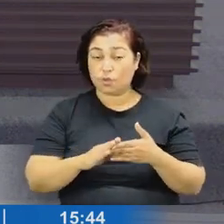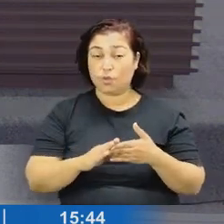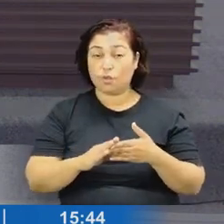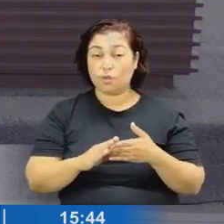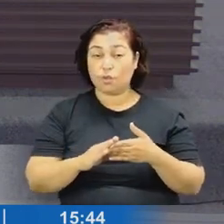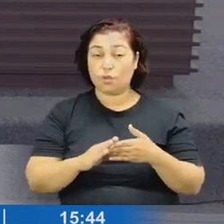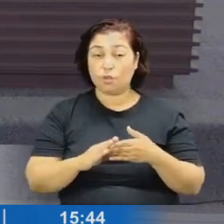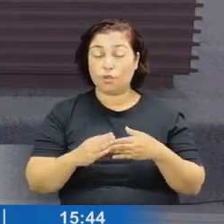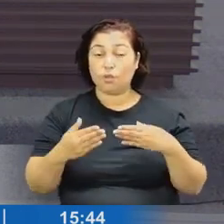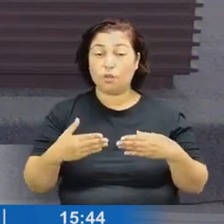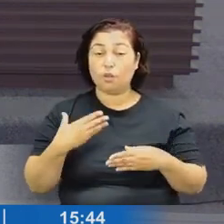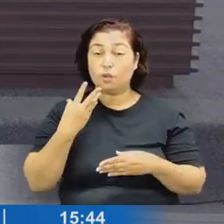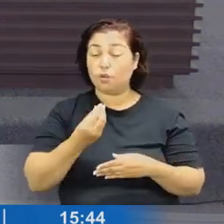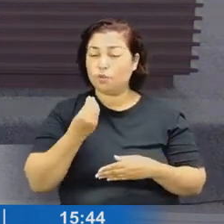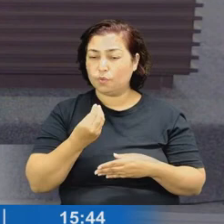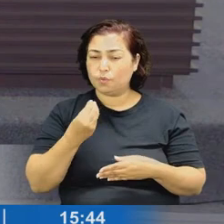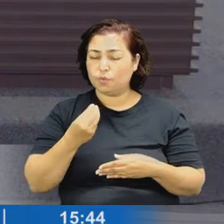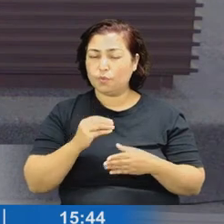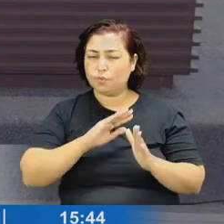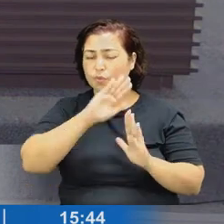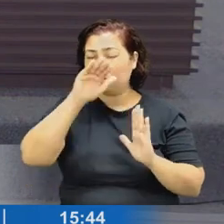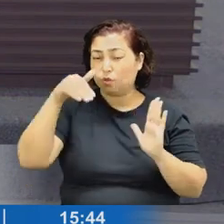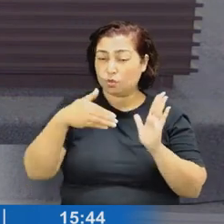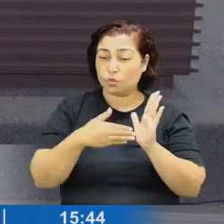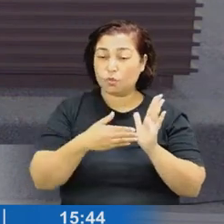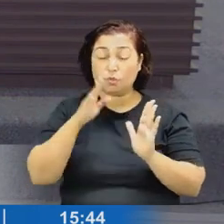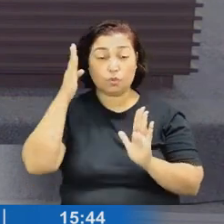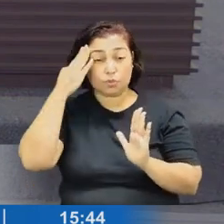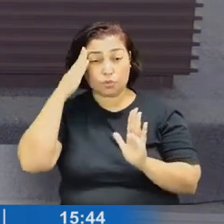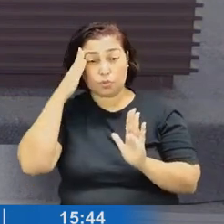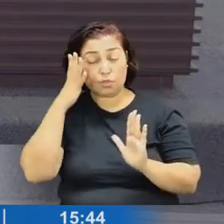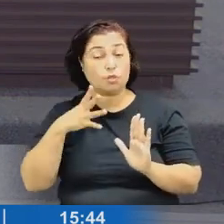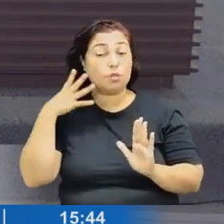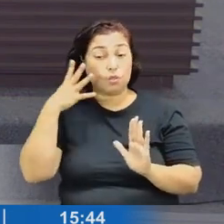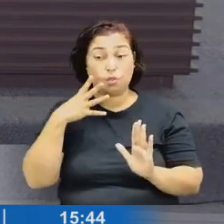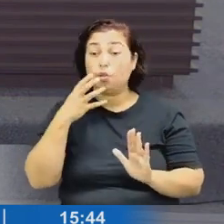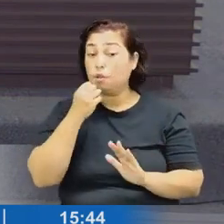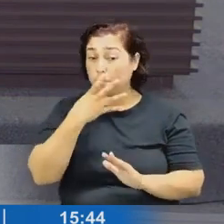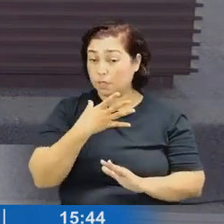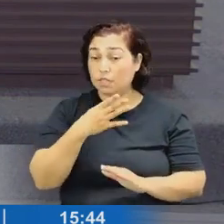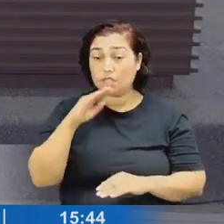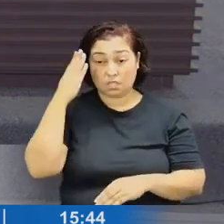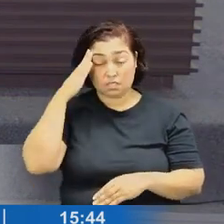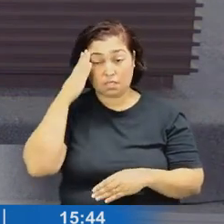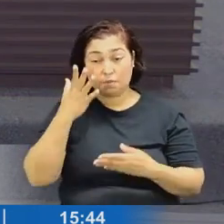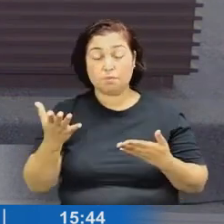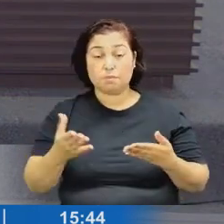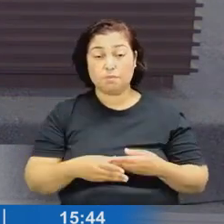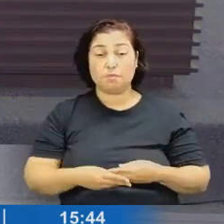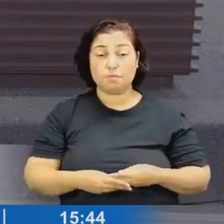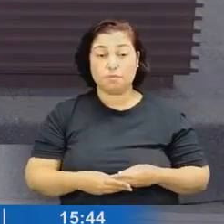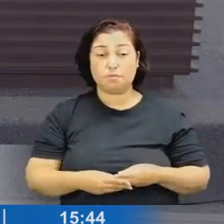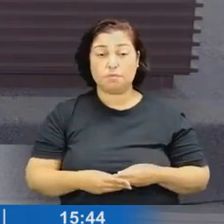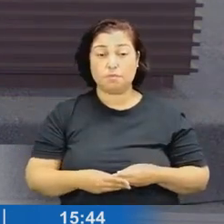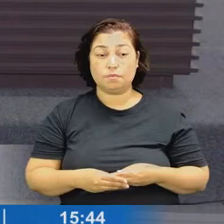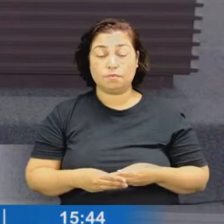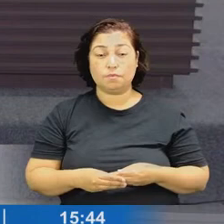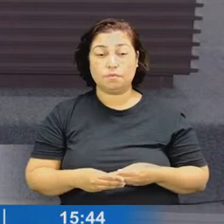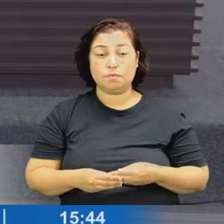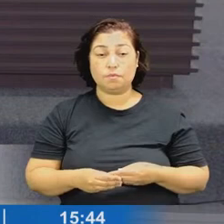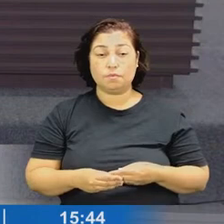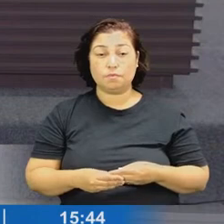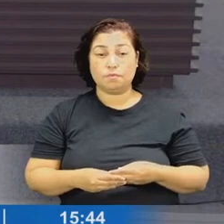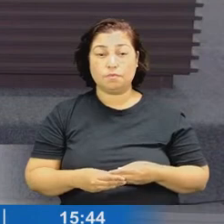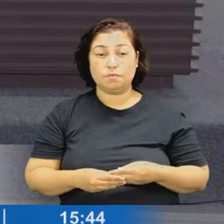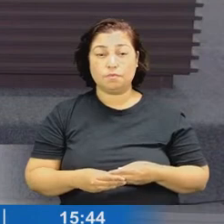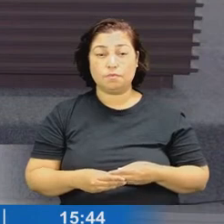empírico que ele aprendeu né A vida inteira então ele sabe discursar bem isso aí é uma coisa que não tem terrível bicho